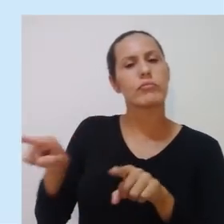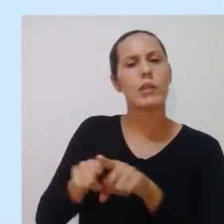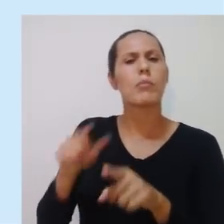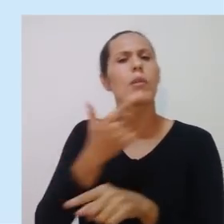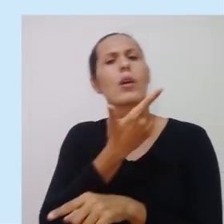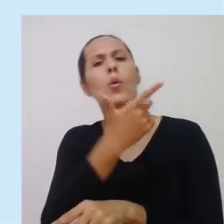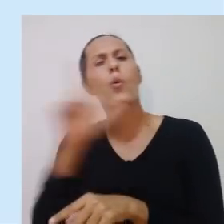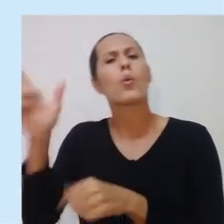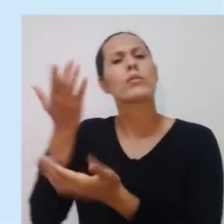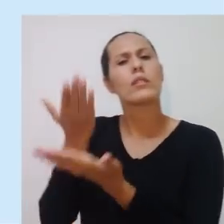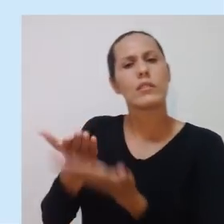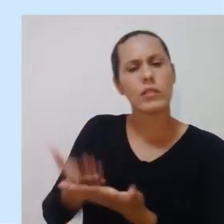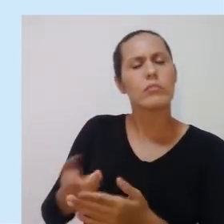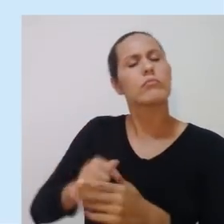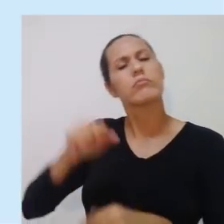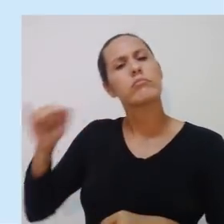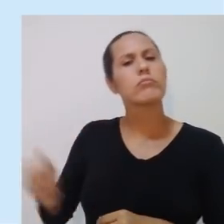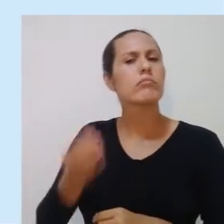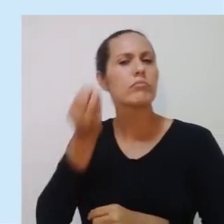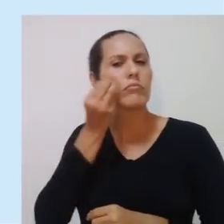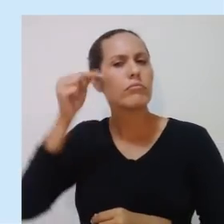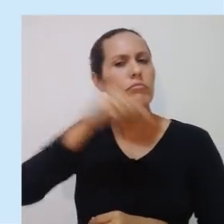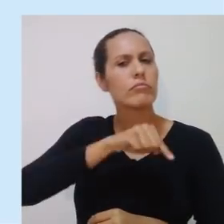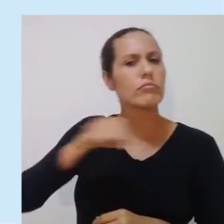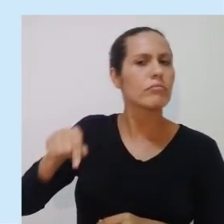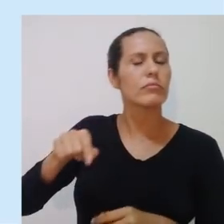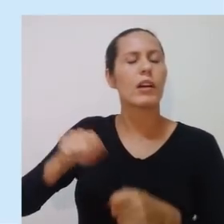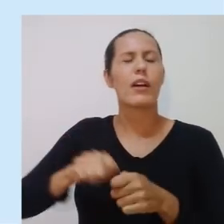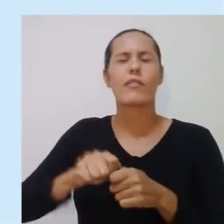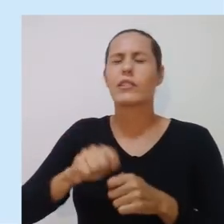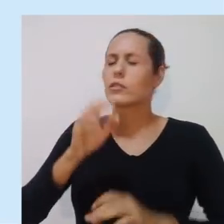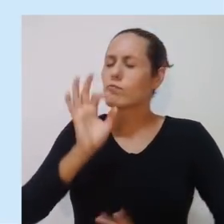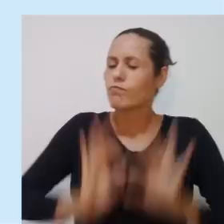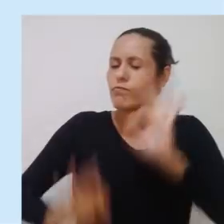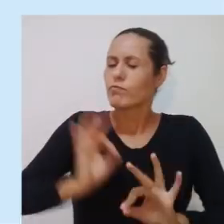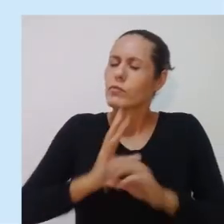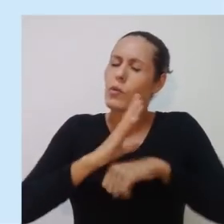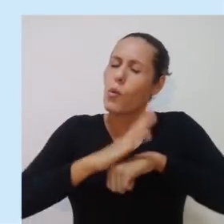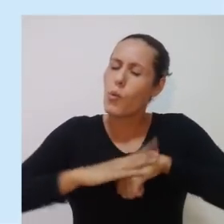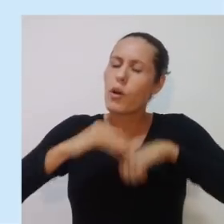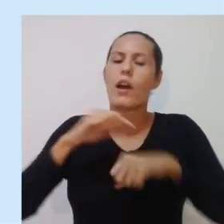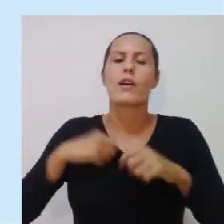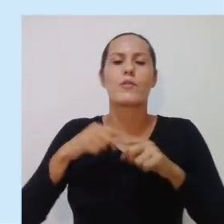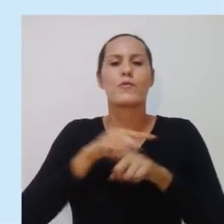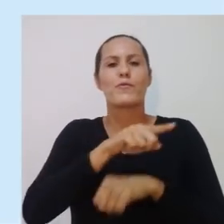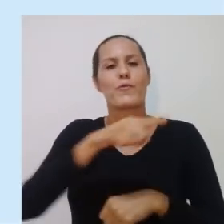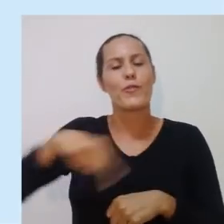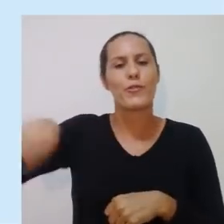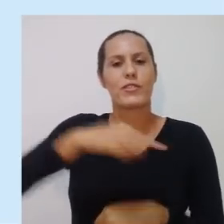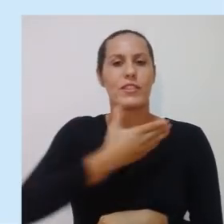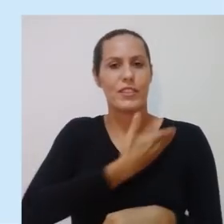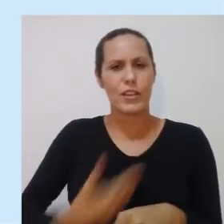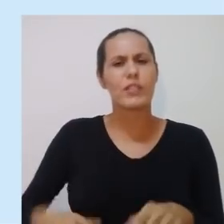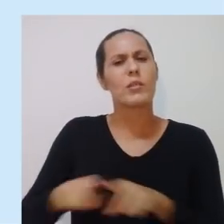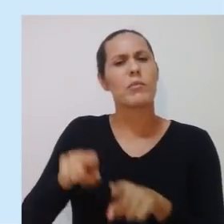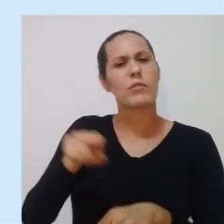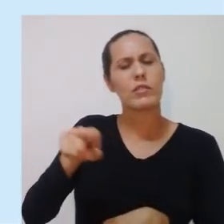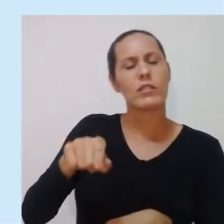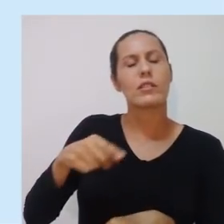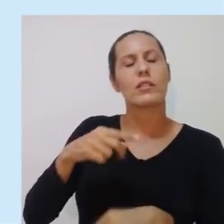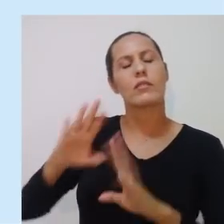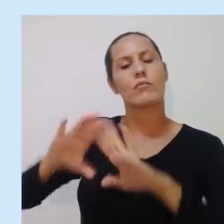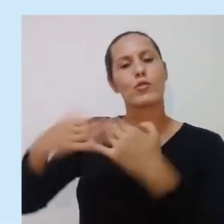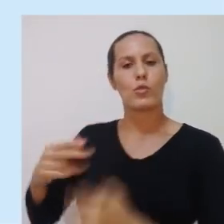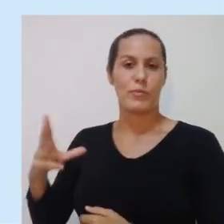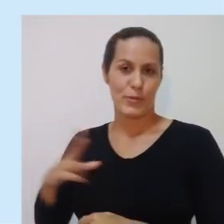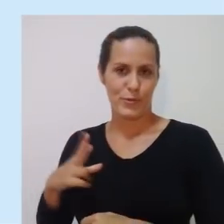Rivaldo e outras aulas no EducaPE. Essas aulas estamos fazendo com o maior carinho para você, estudante da rede estadual, e